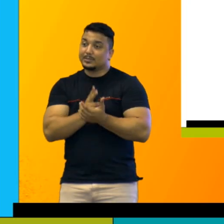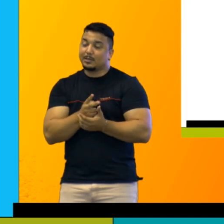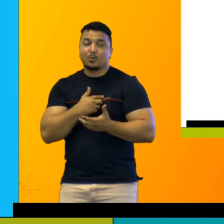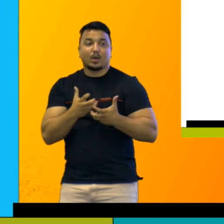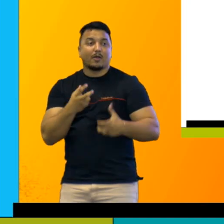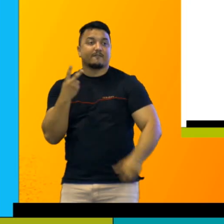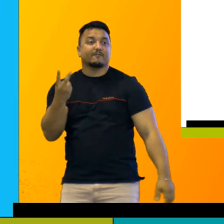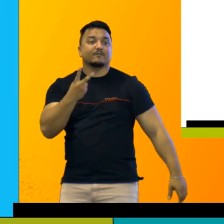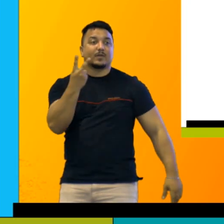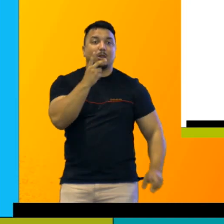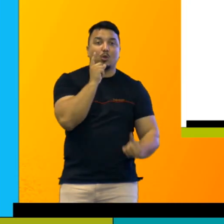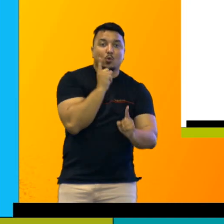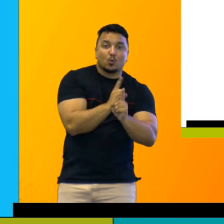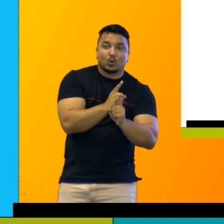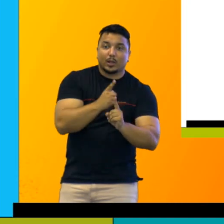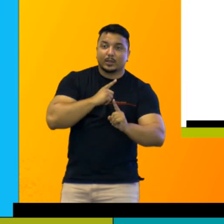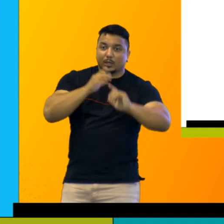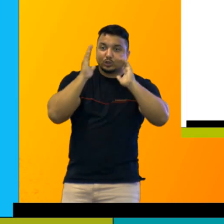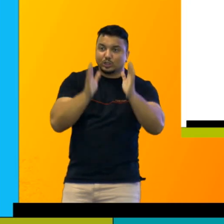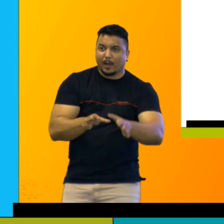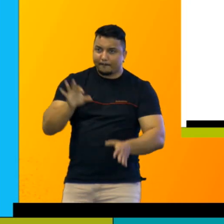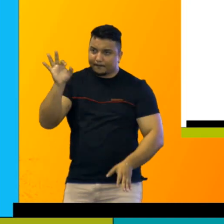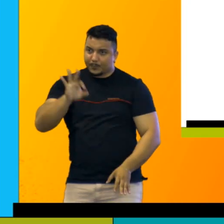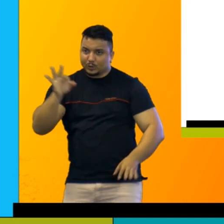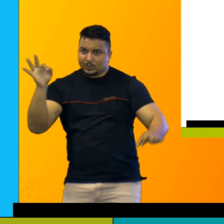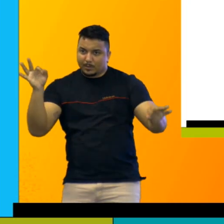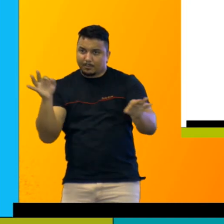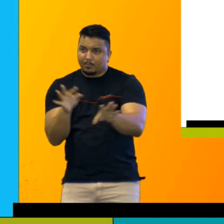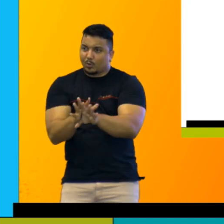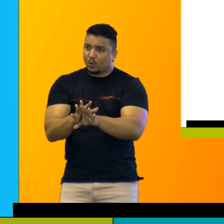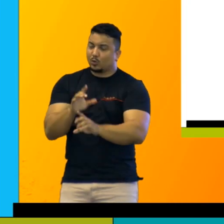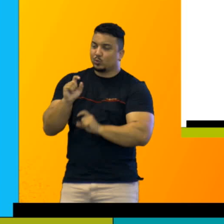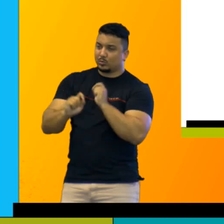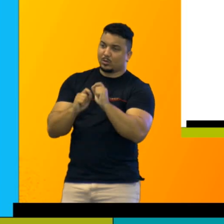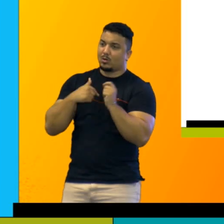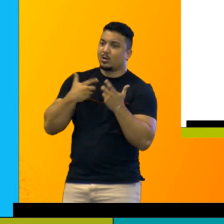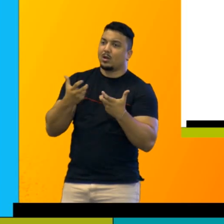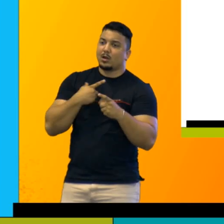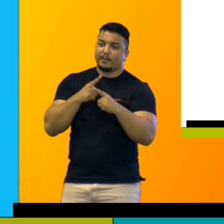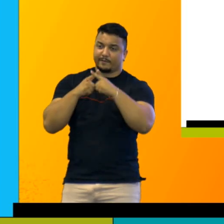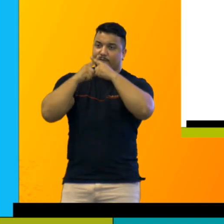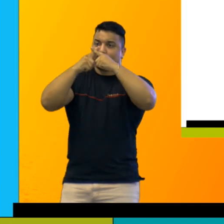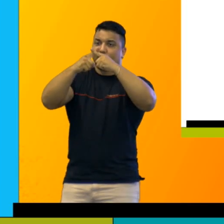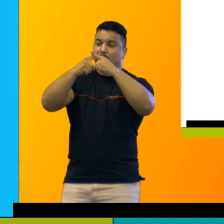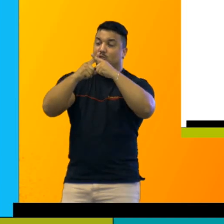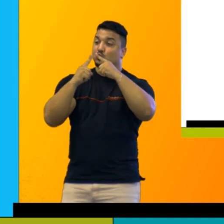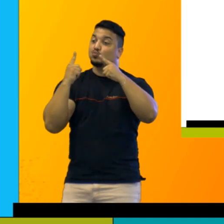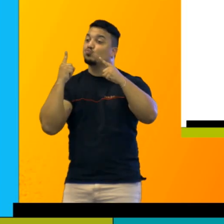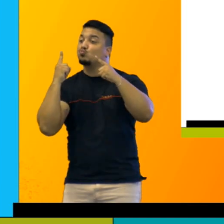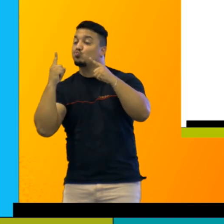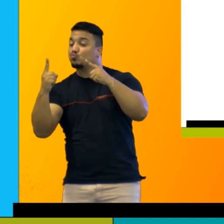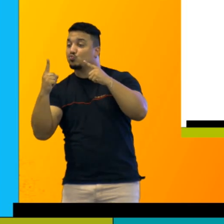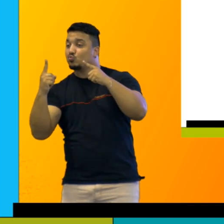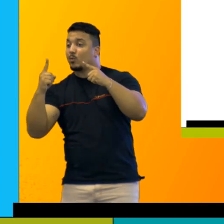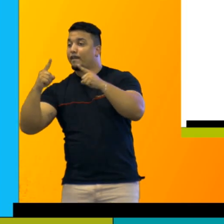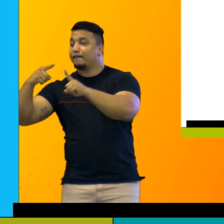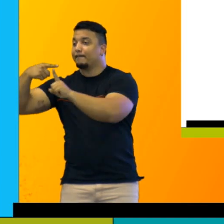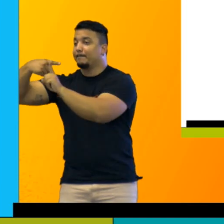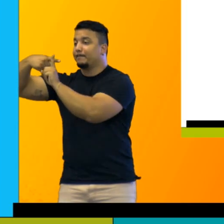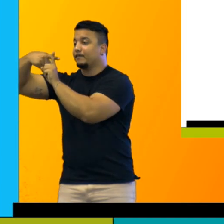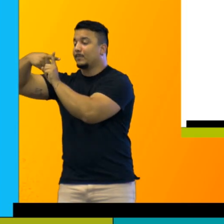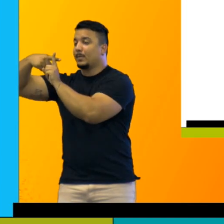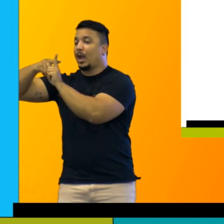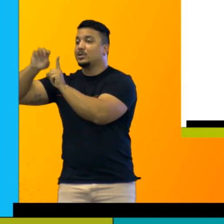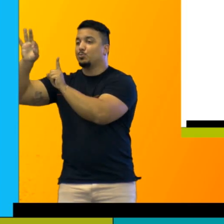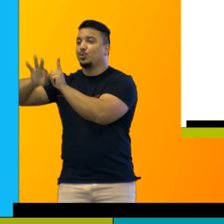o valor, já com o percentual em cima, tu multiplica por 1 mais a